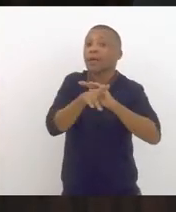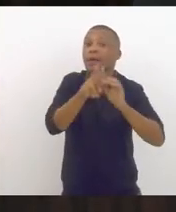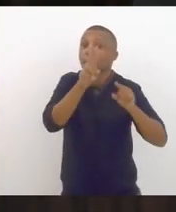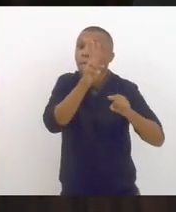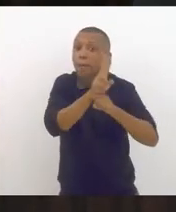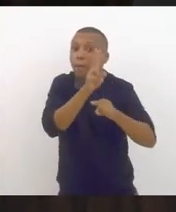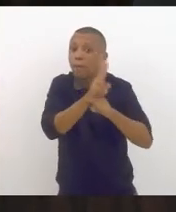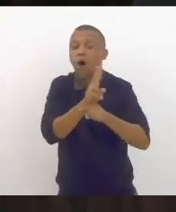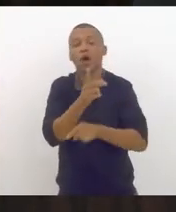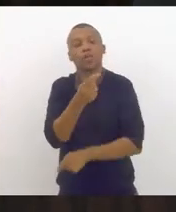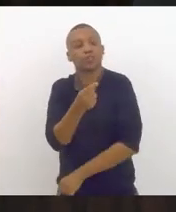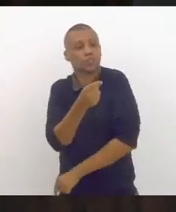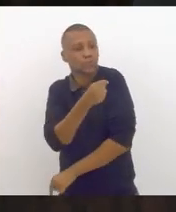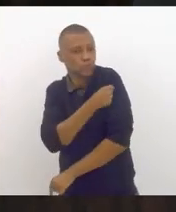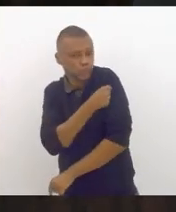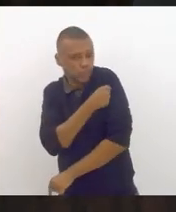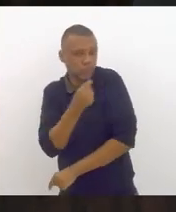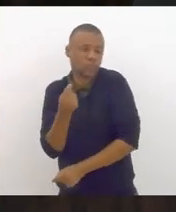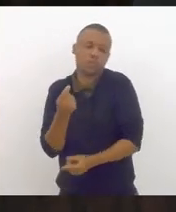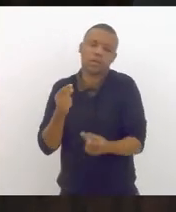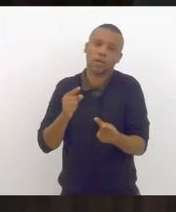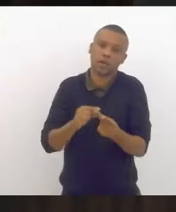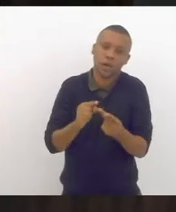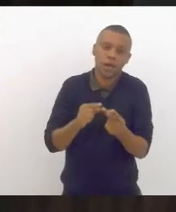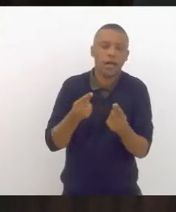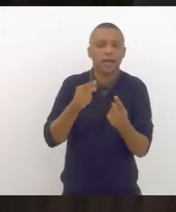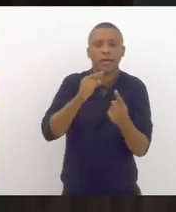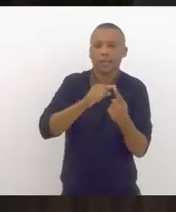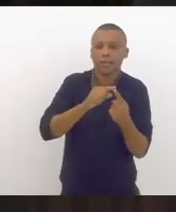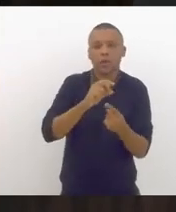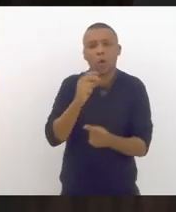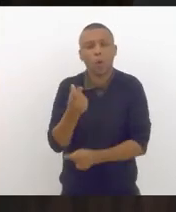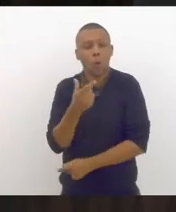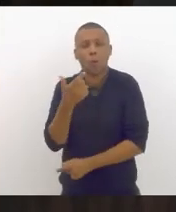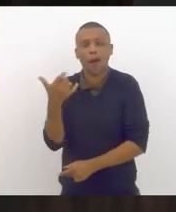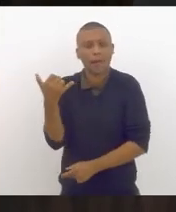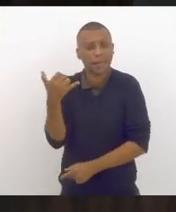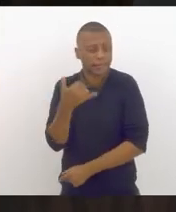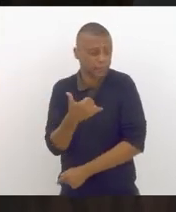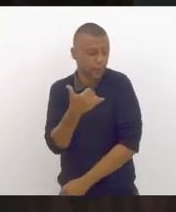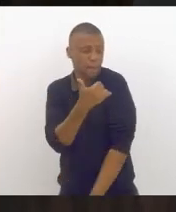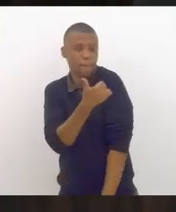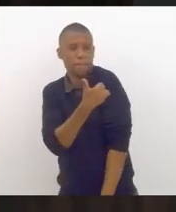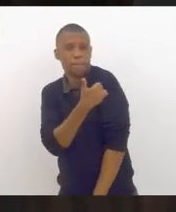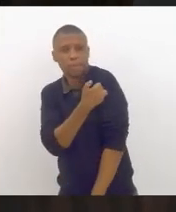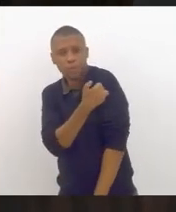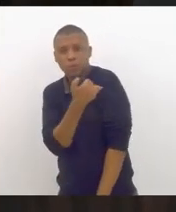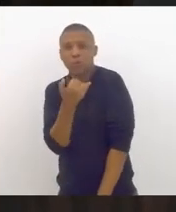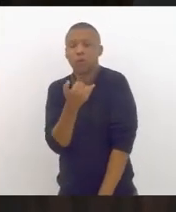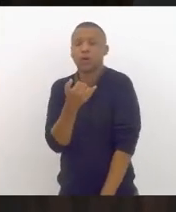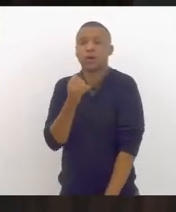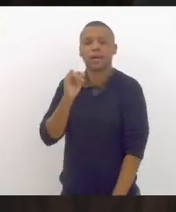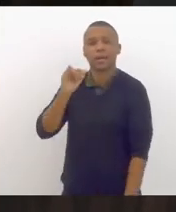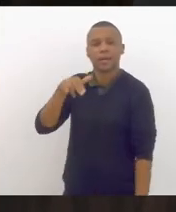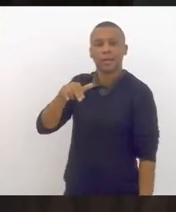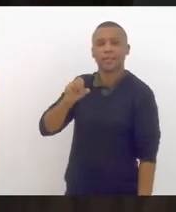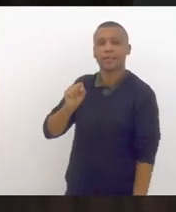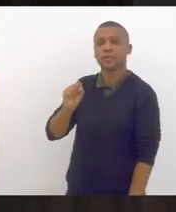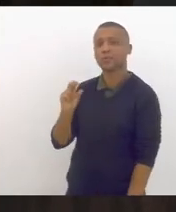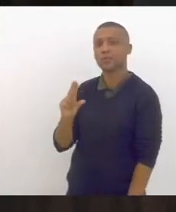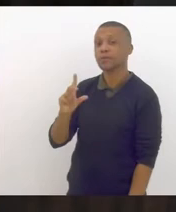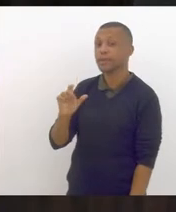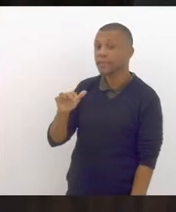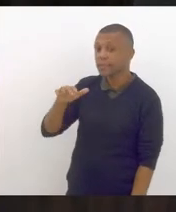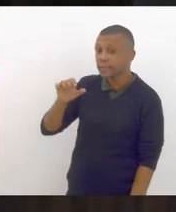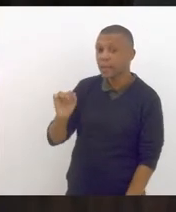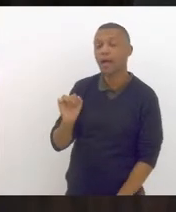de insulina, seringas, lancetas ou canetas aplicadoras utilizadas por alunos com diabetes, no âmbito do Estado do Rio